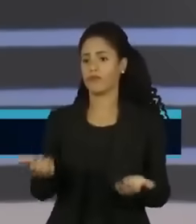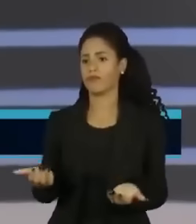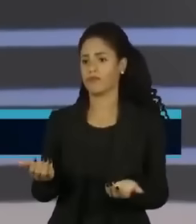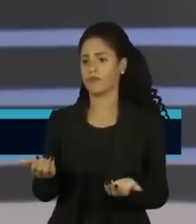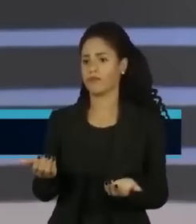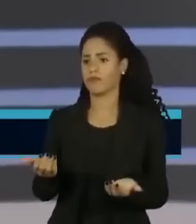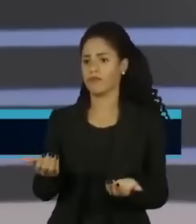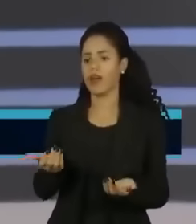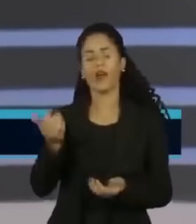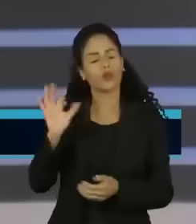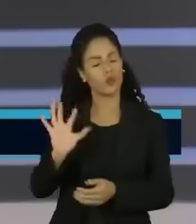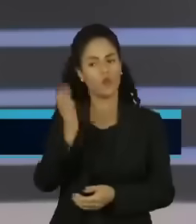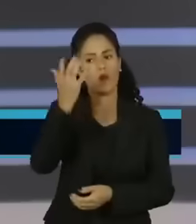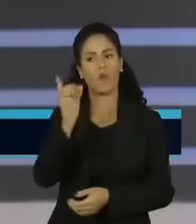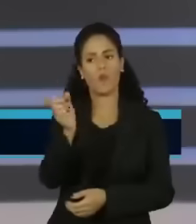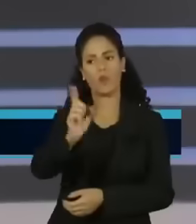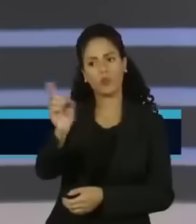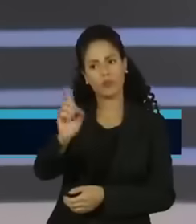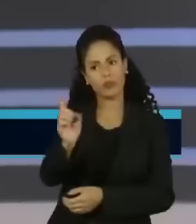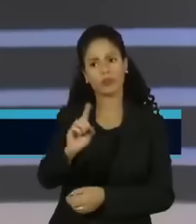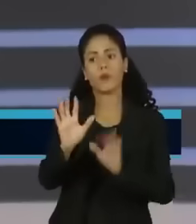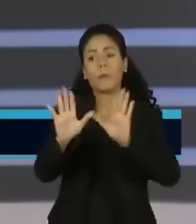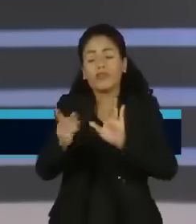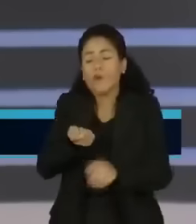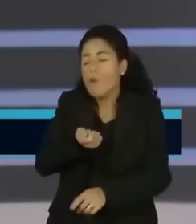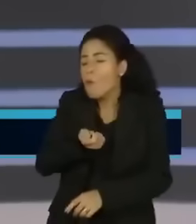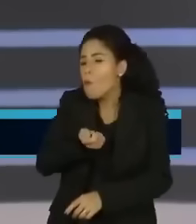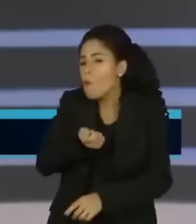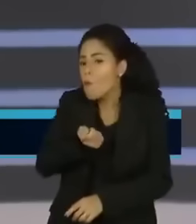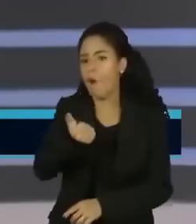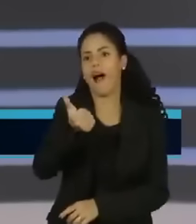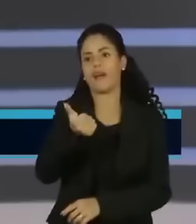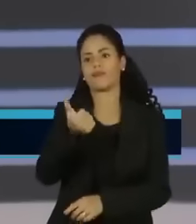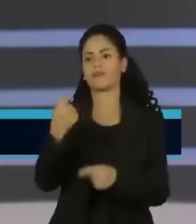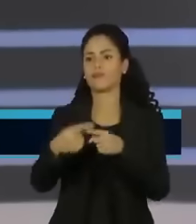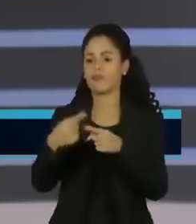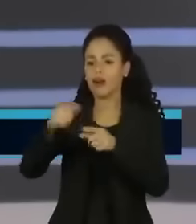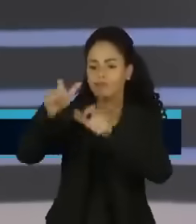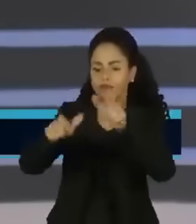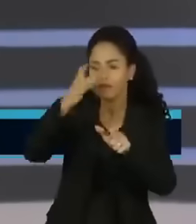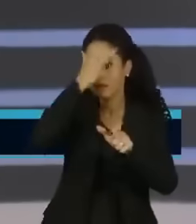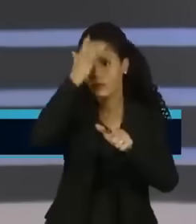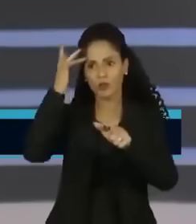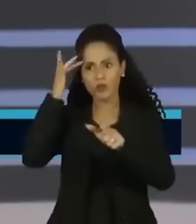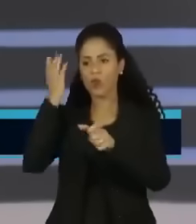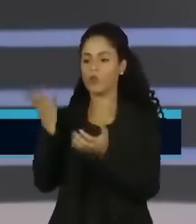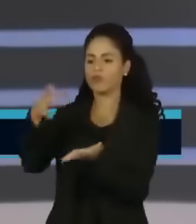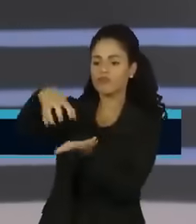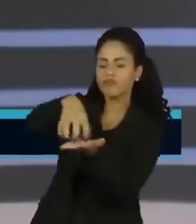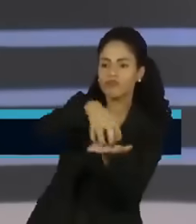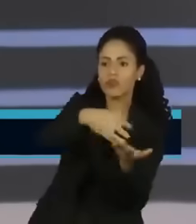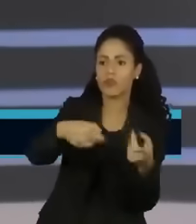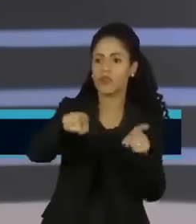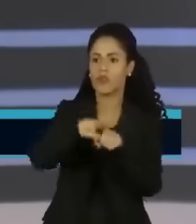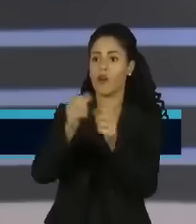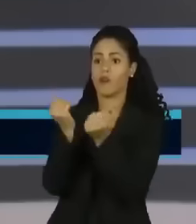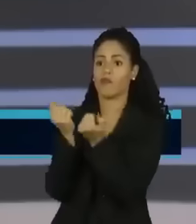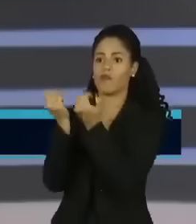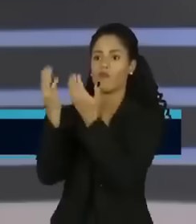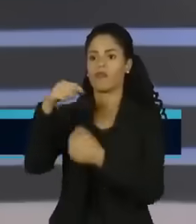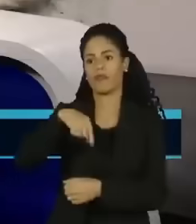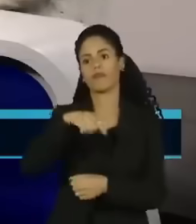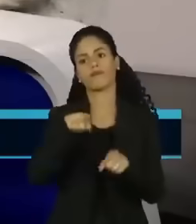se consumou, né, por muito pouco, porque houve pessoas-chave, houve instituições, dentro e fora do Brasil, que disseram